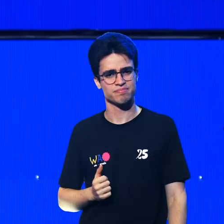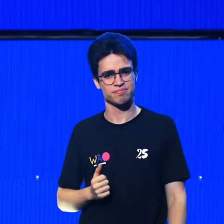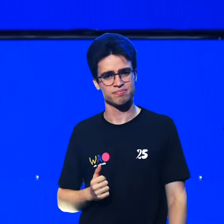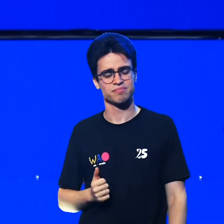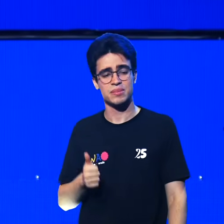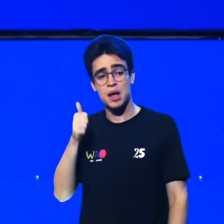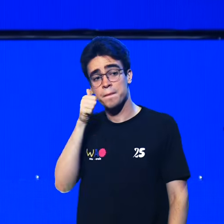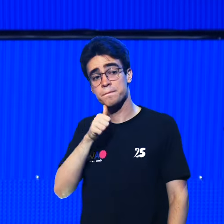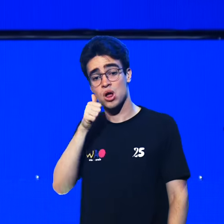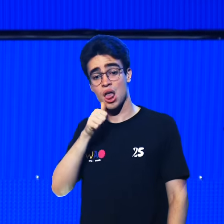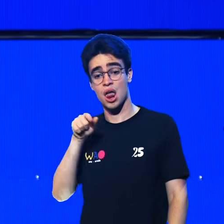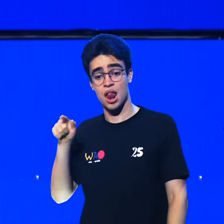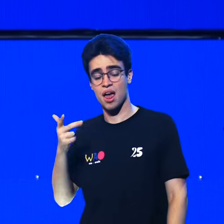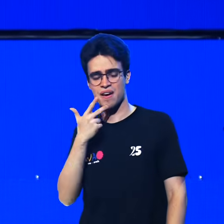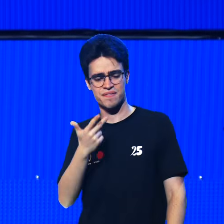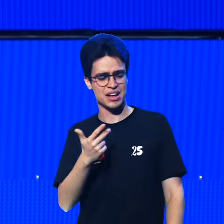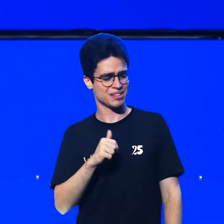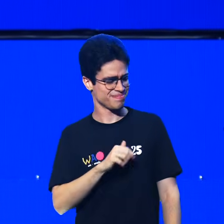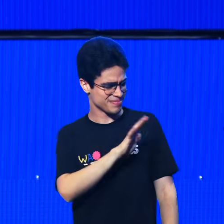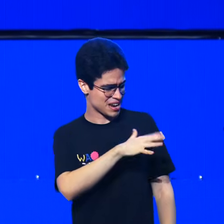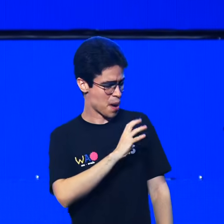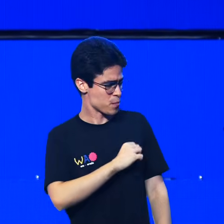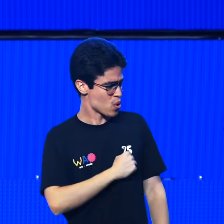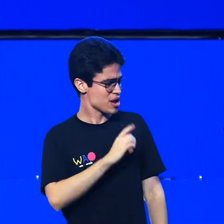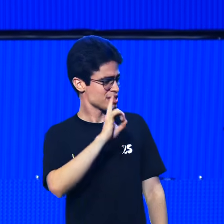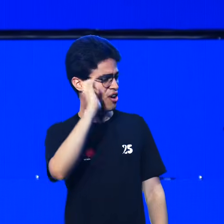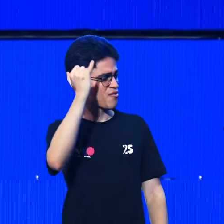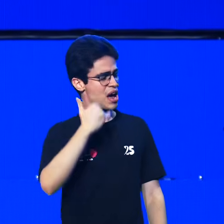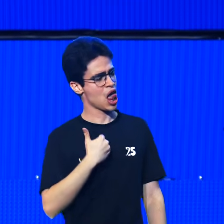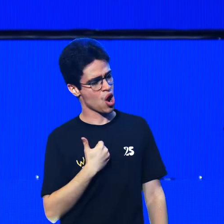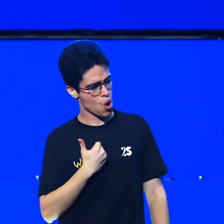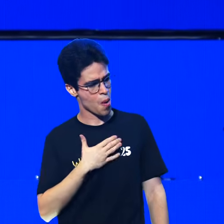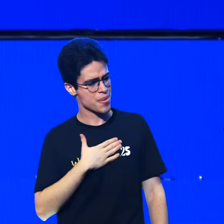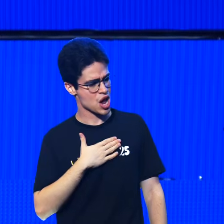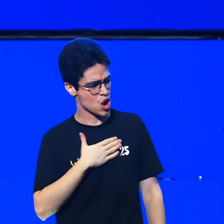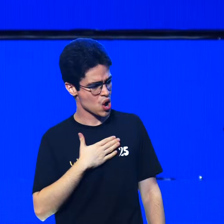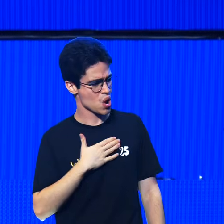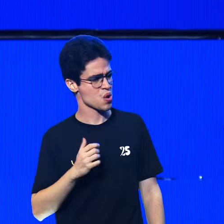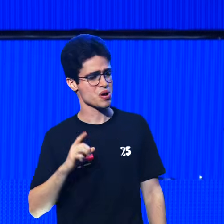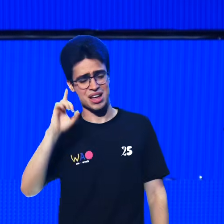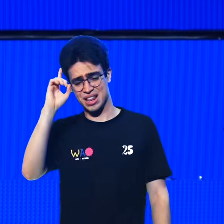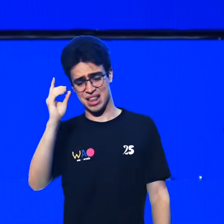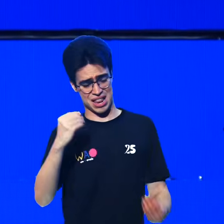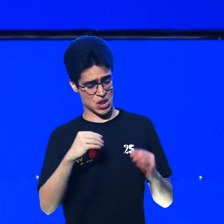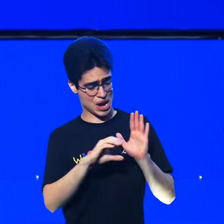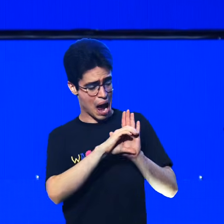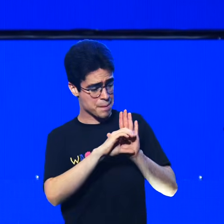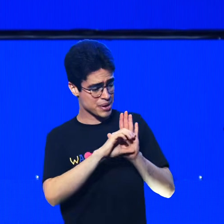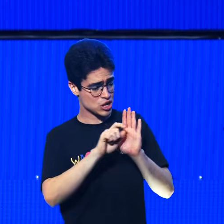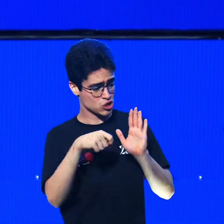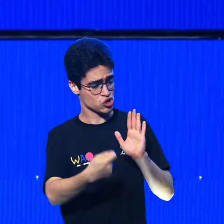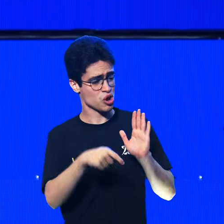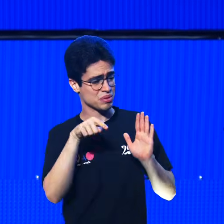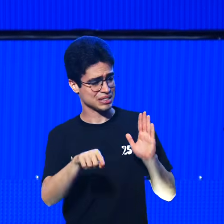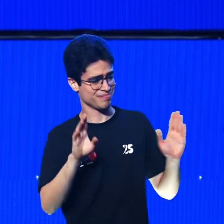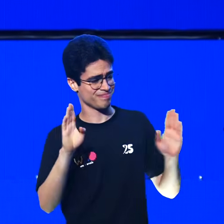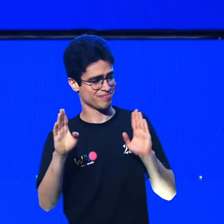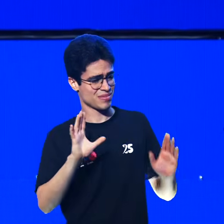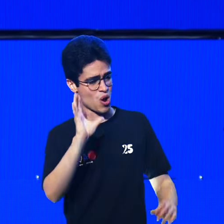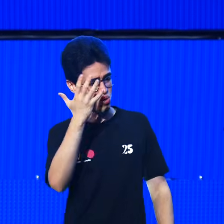E ela abre, ela diz, amor, Deus falou comigo. Deus deu um capítulo da Bíblia a respeito dessa